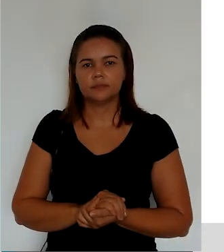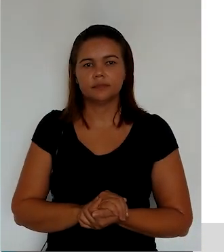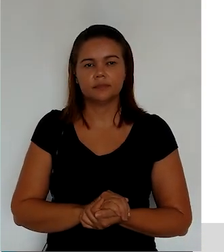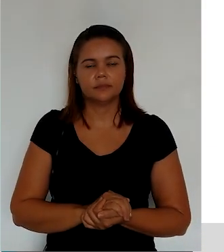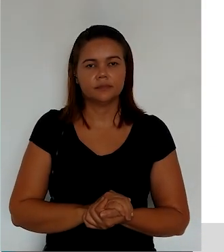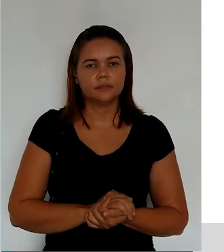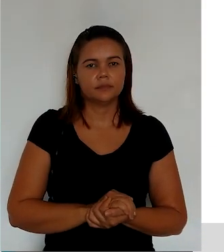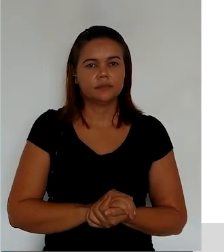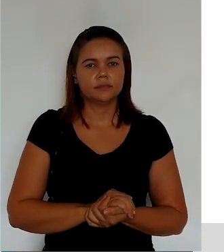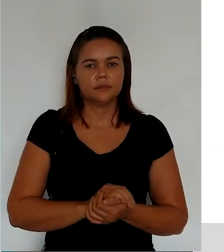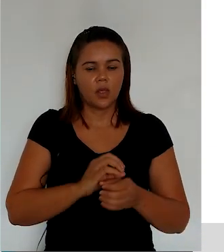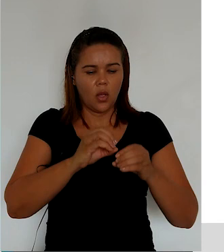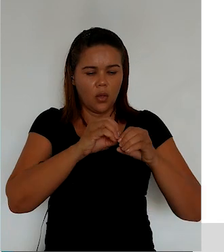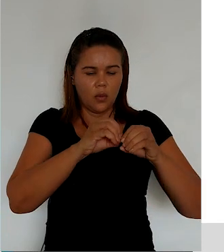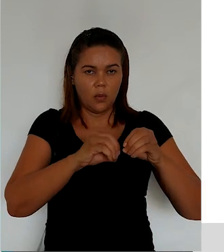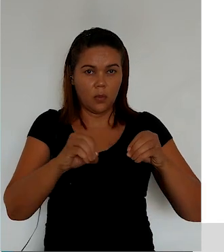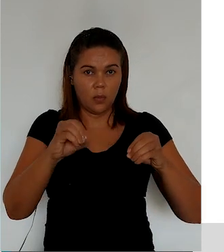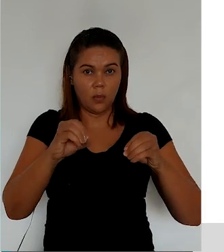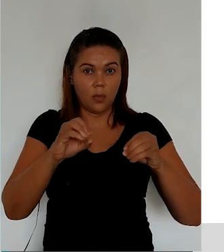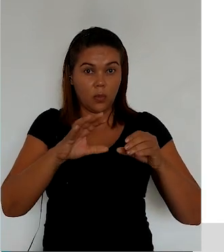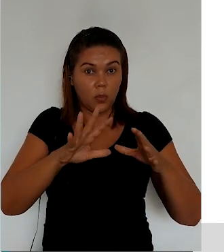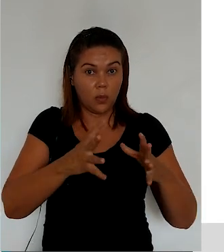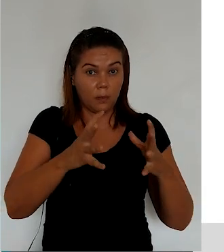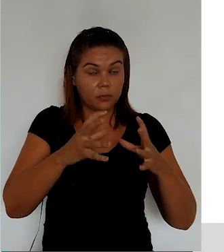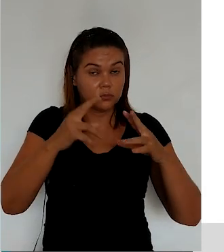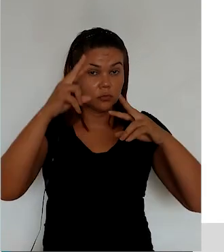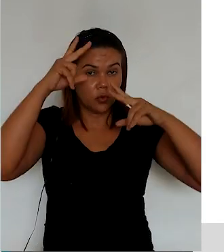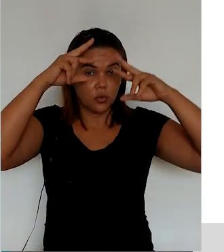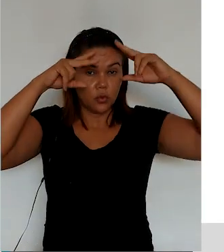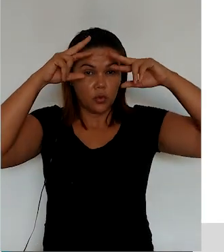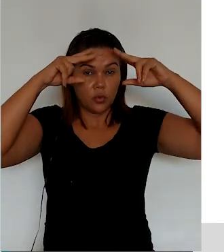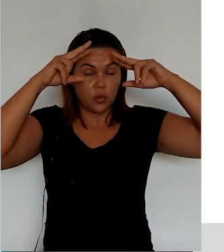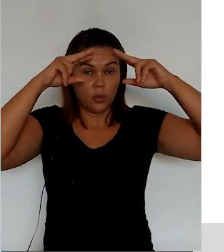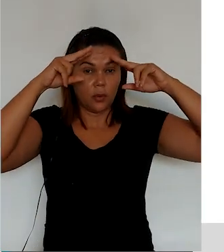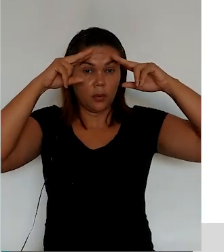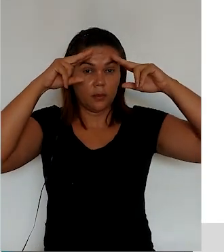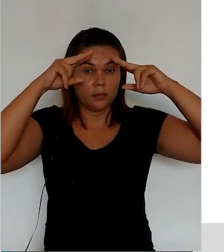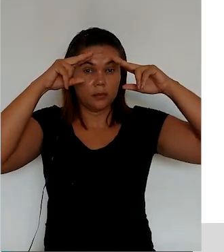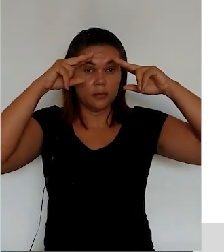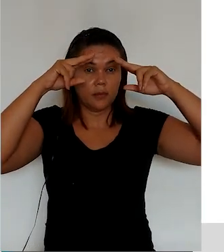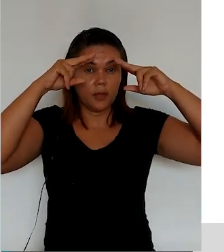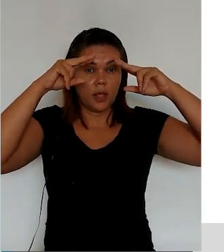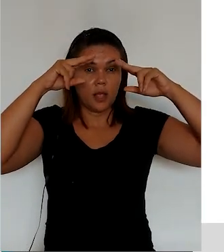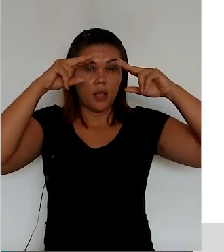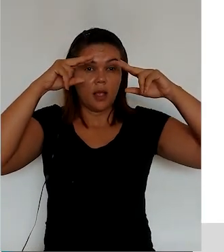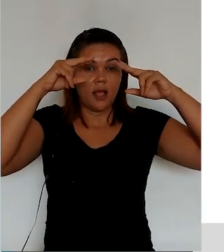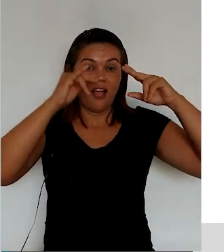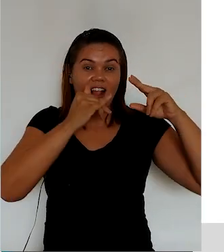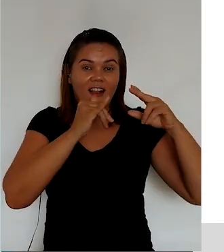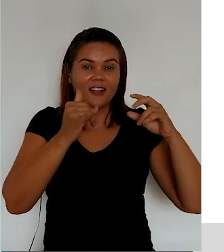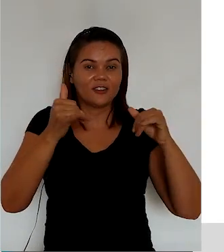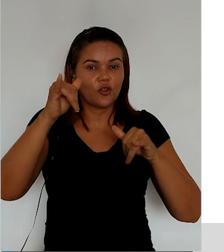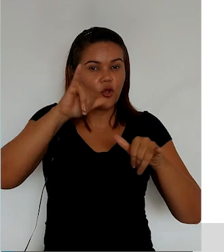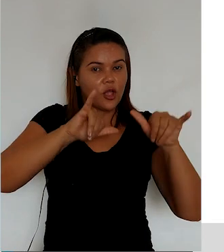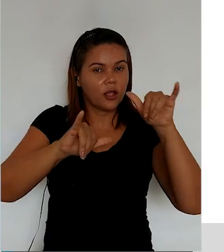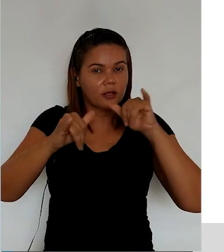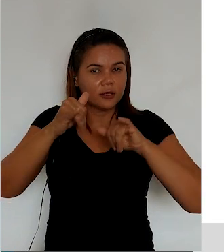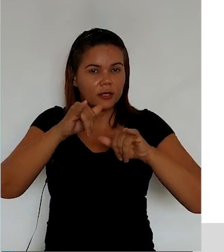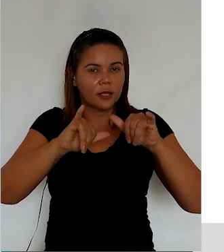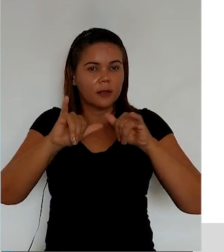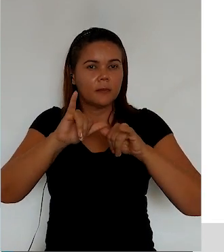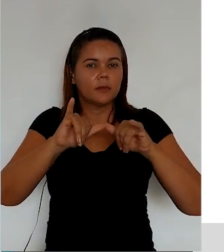A condução do impulso pelos neurônios é um processo eletroquímico que envolve